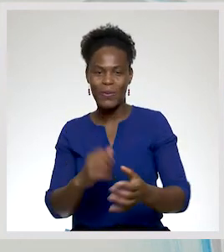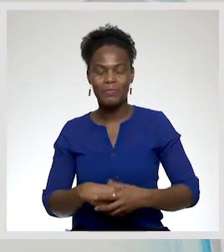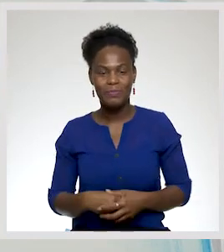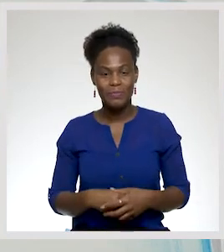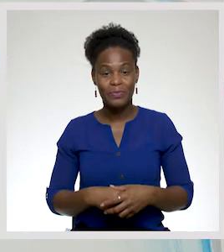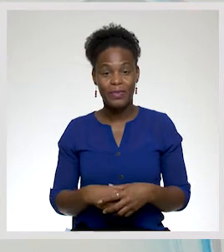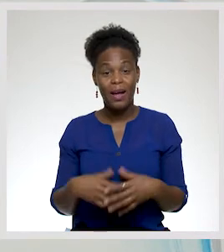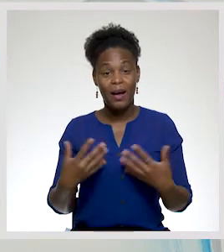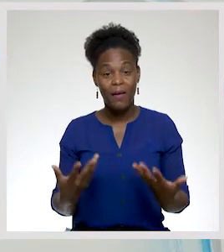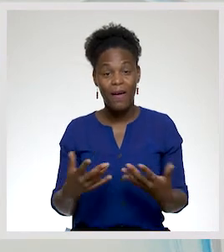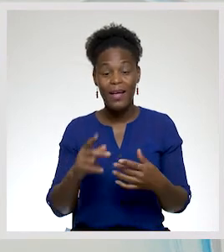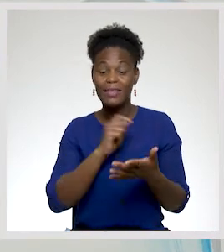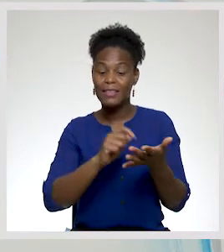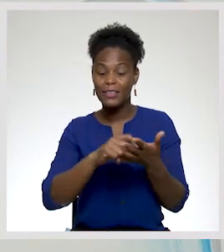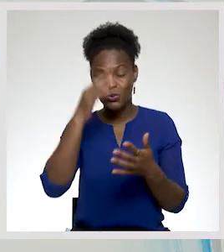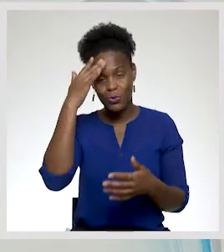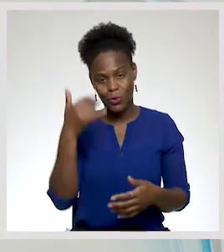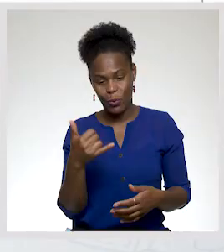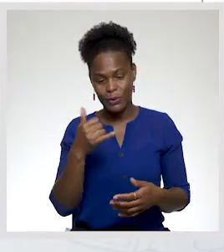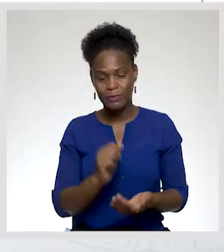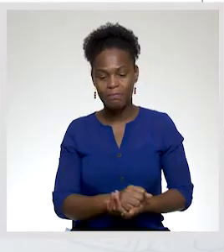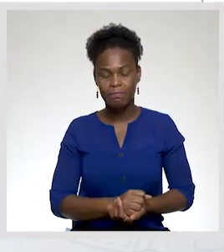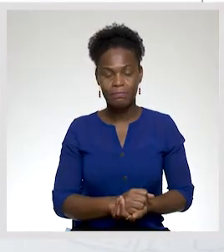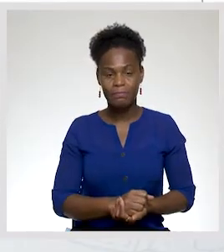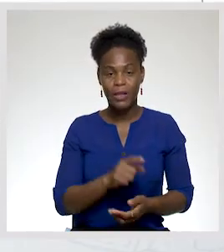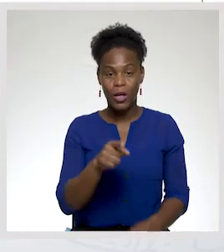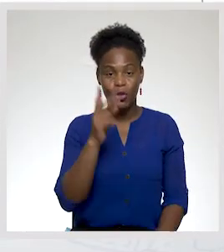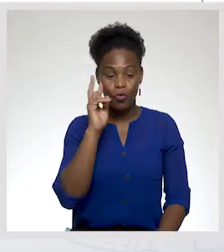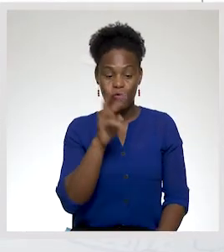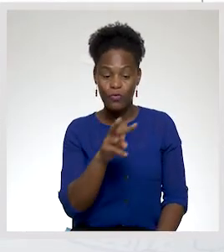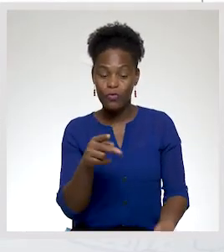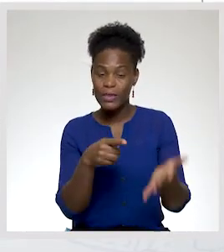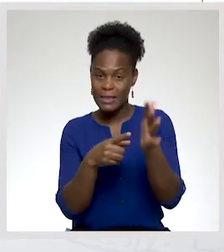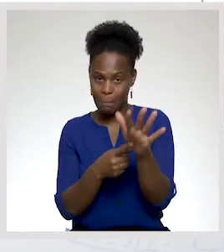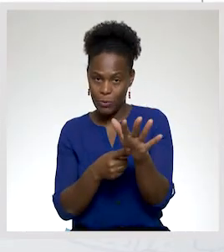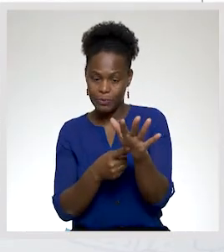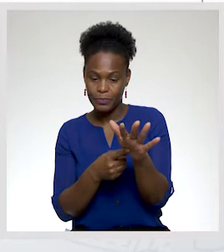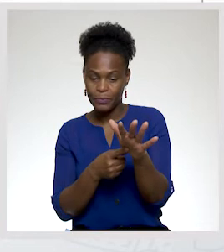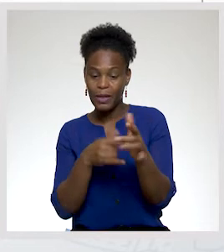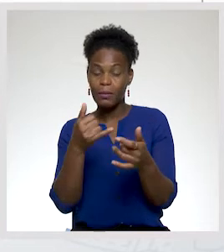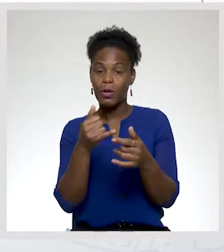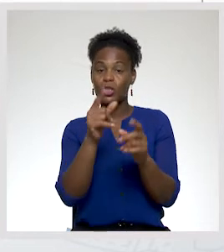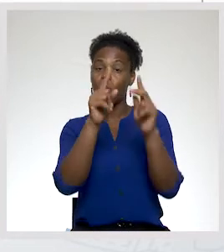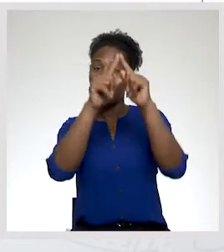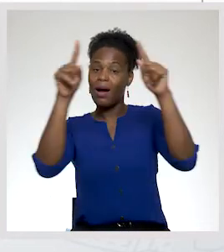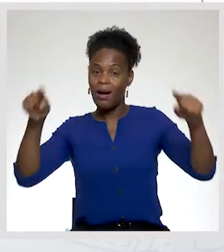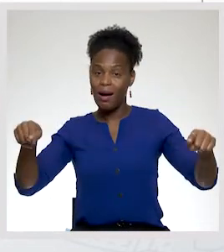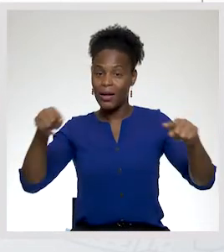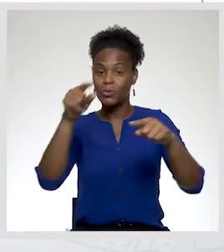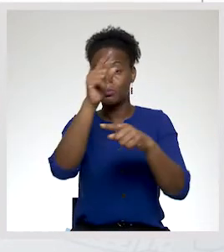E vamos ao exercício 2. Observem o exemplo e preencham o